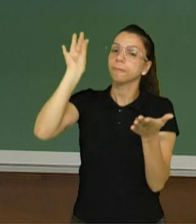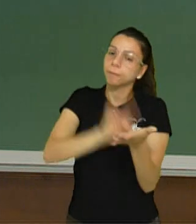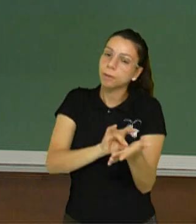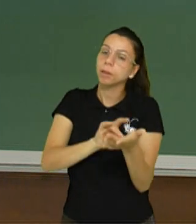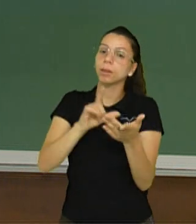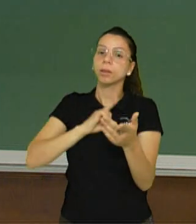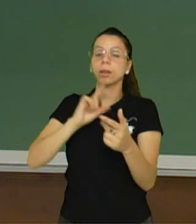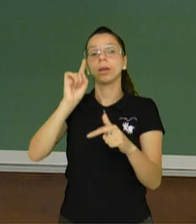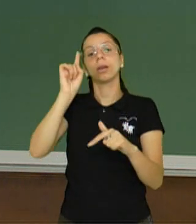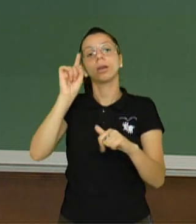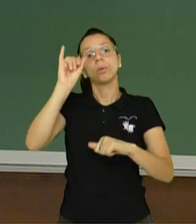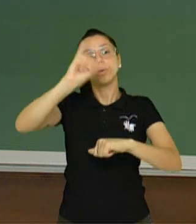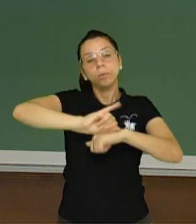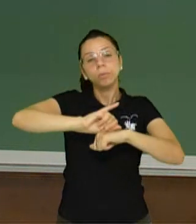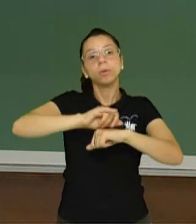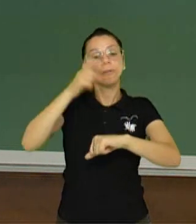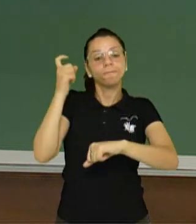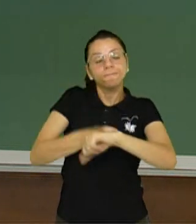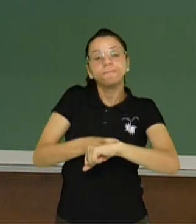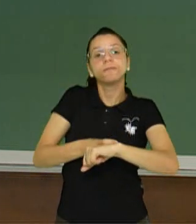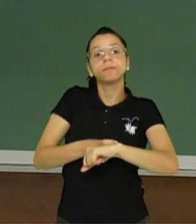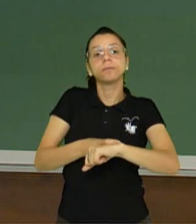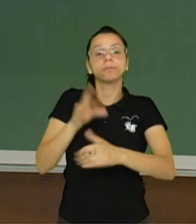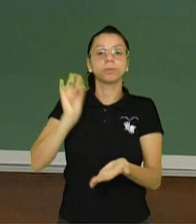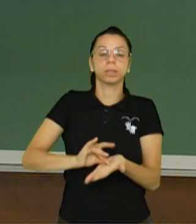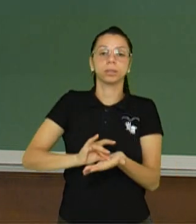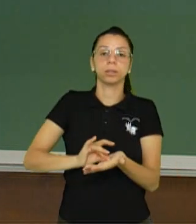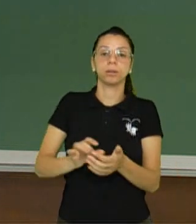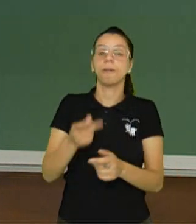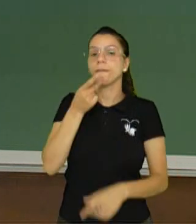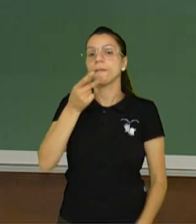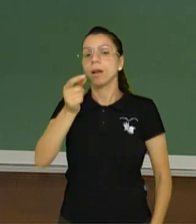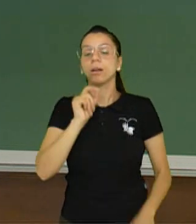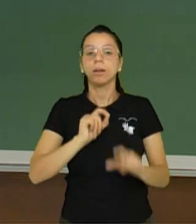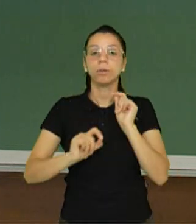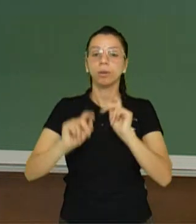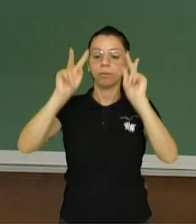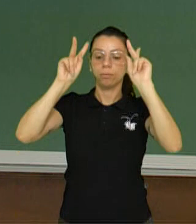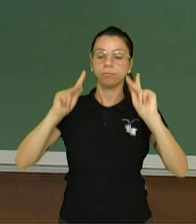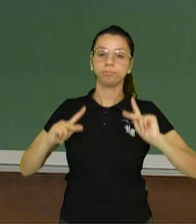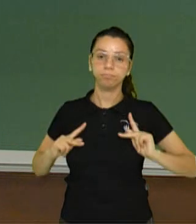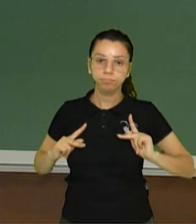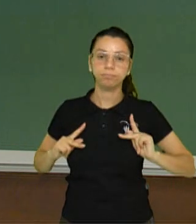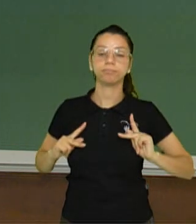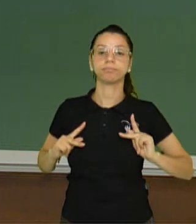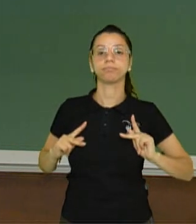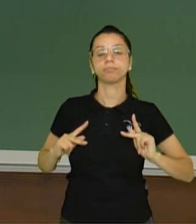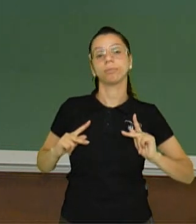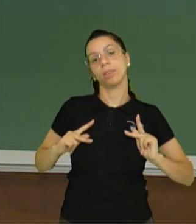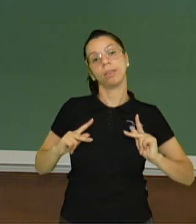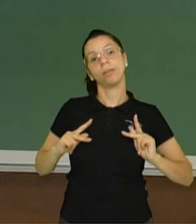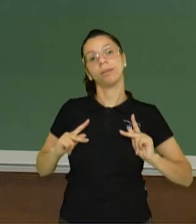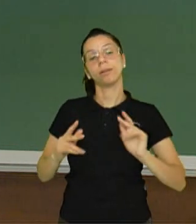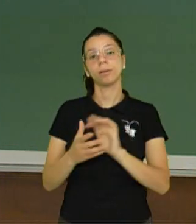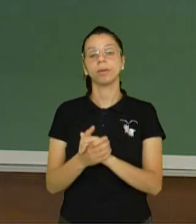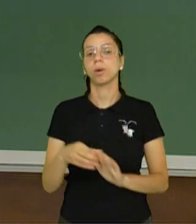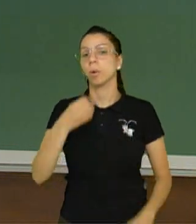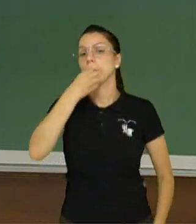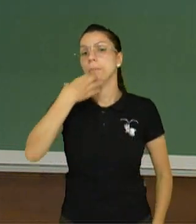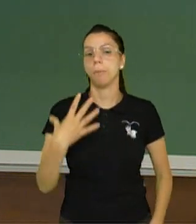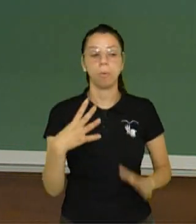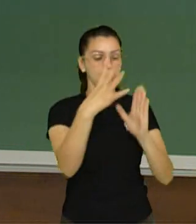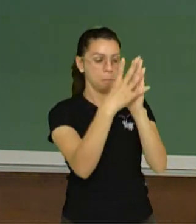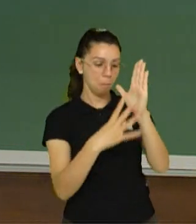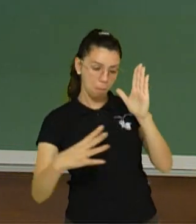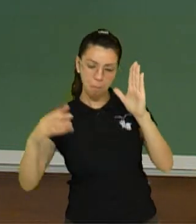os objetos concretos. Né? Então, falar sobre um ser humano ideal, falar sobre um modelo de